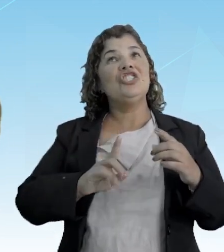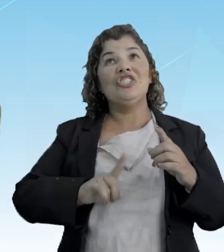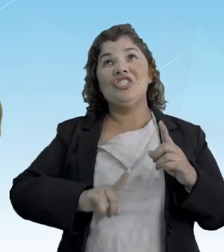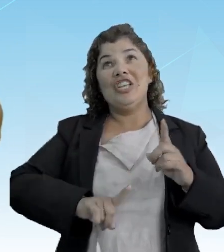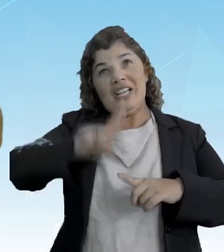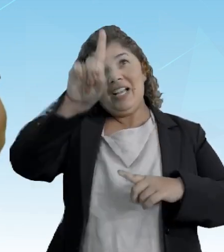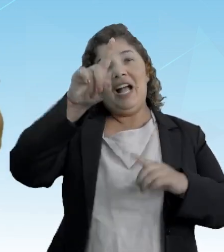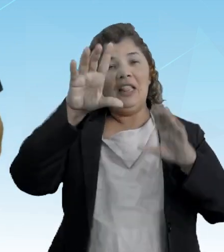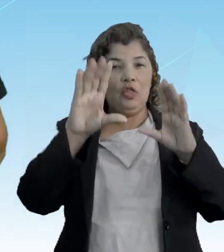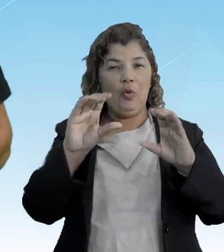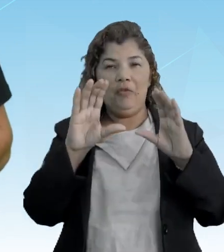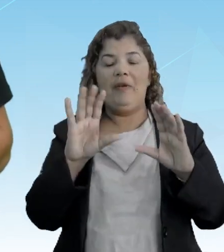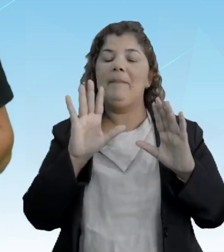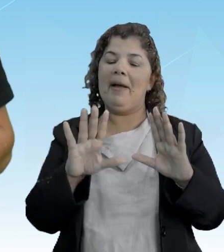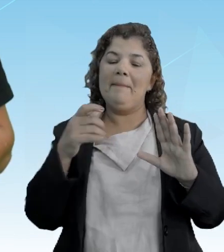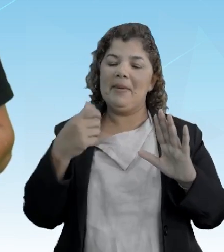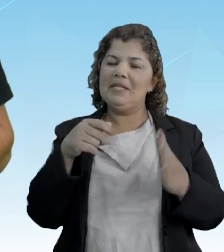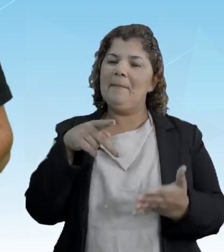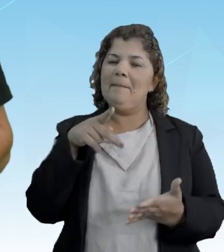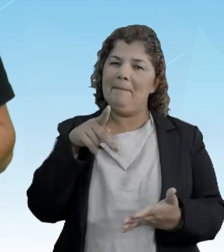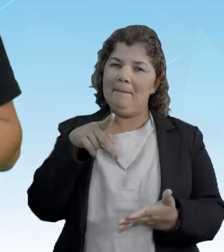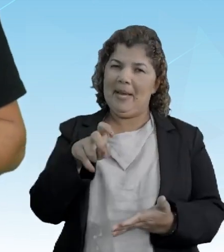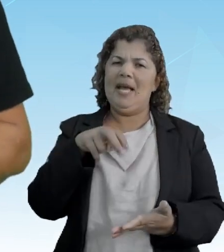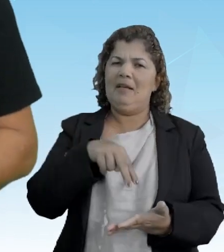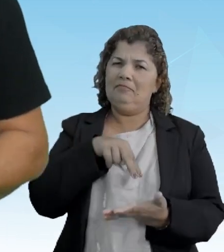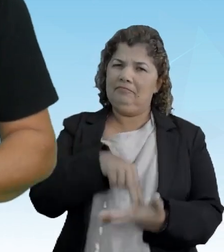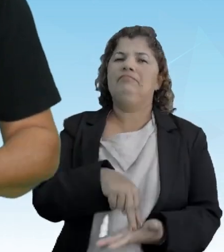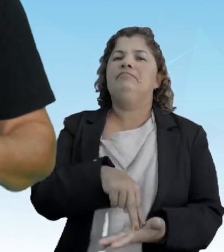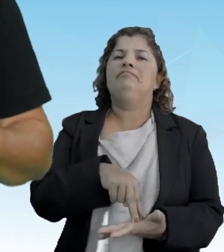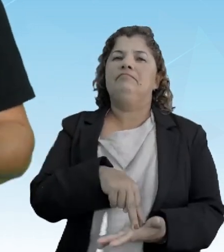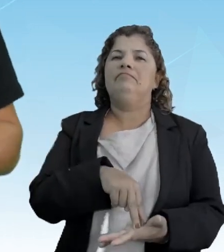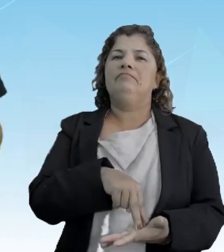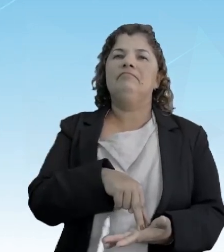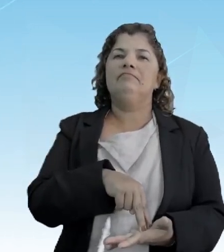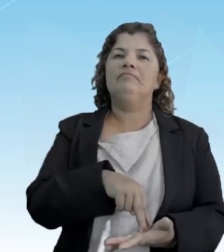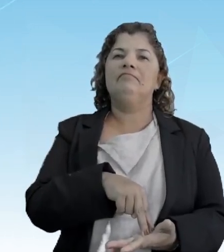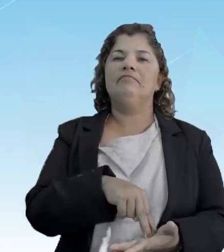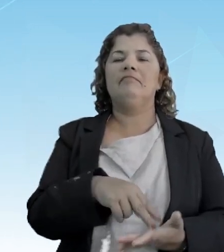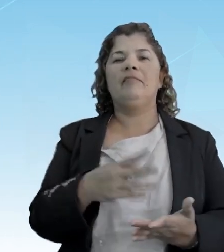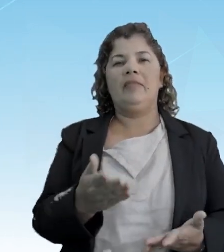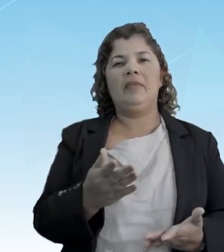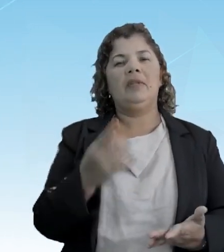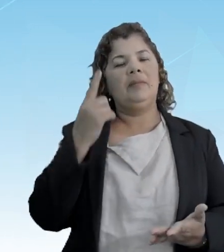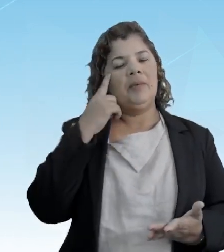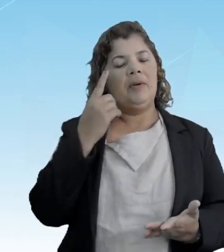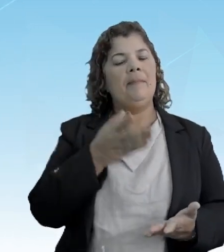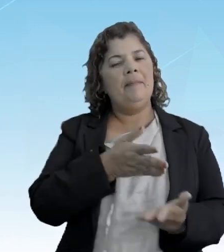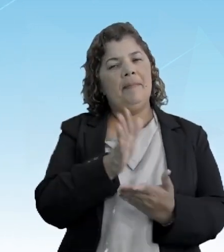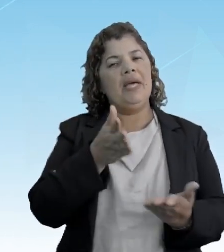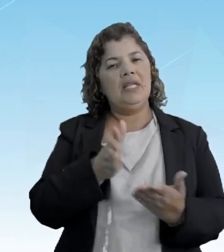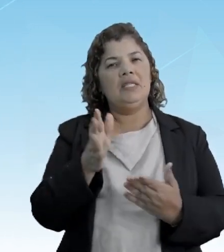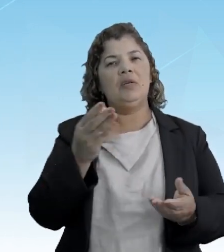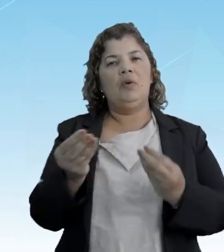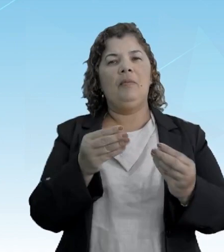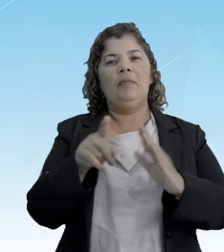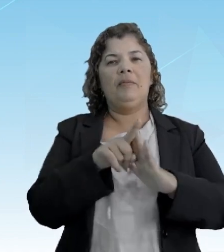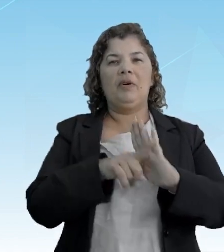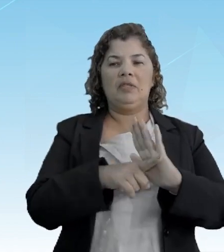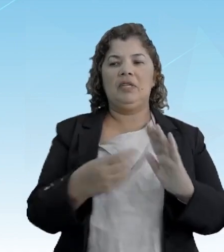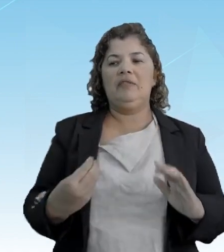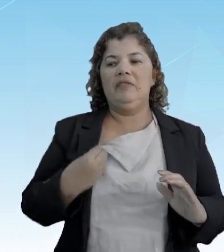sonha, mas com os pés no chão. Né? Então é por aí onde a gente pode pensar em termos do projeto de